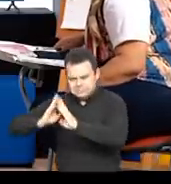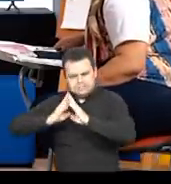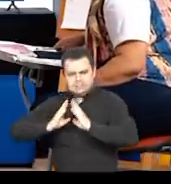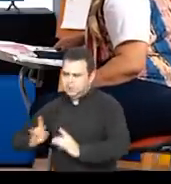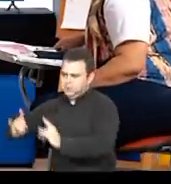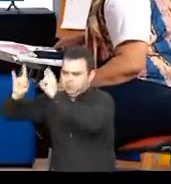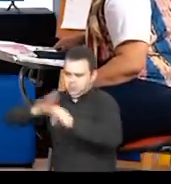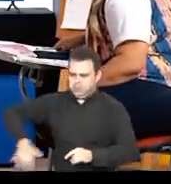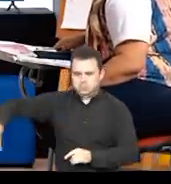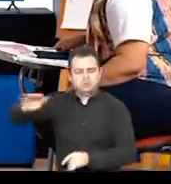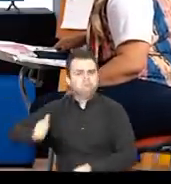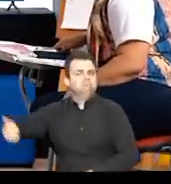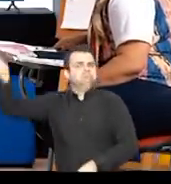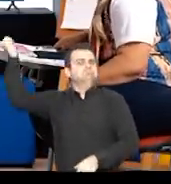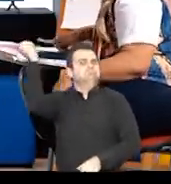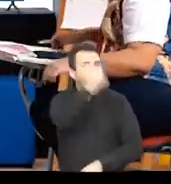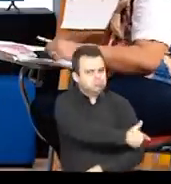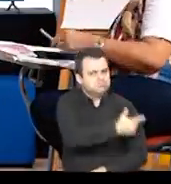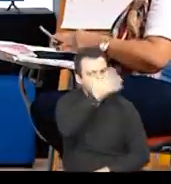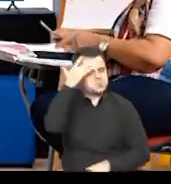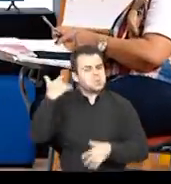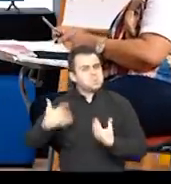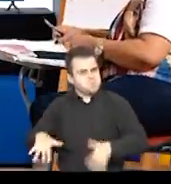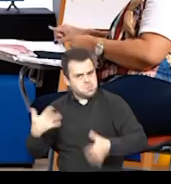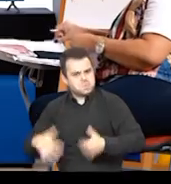zona rural. Muito mais.